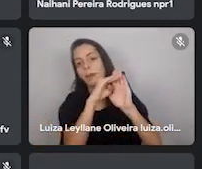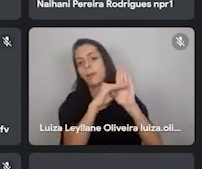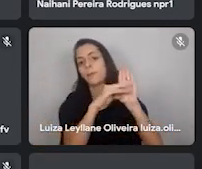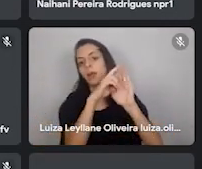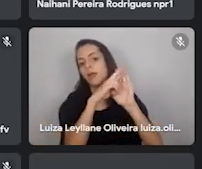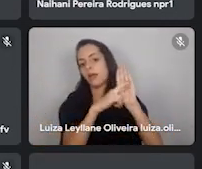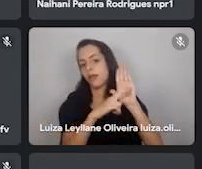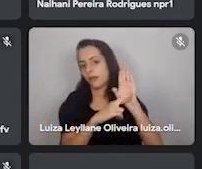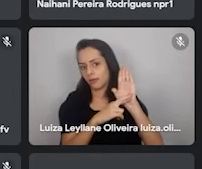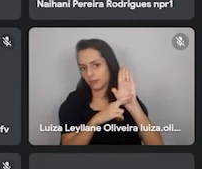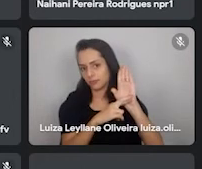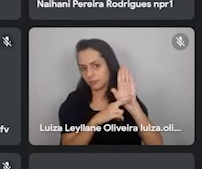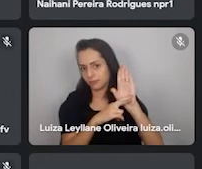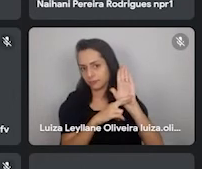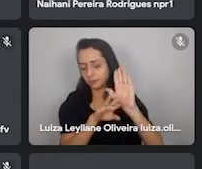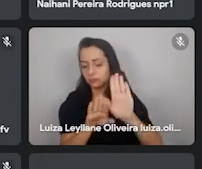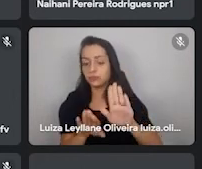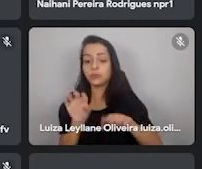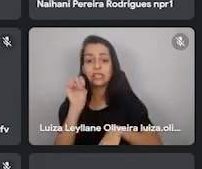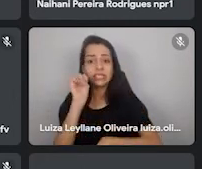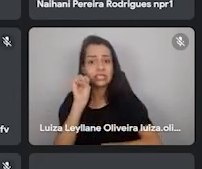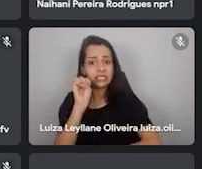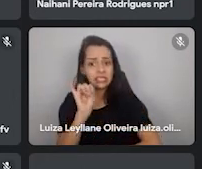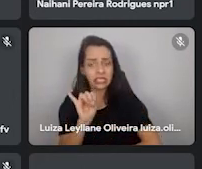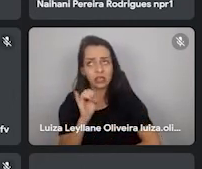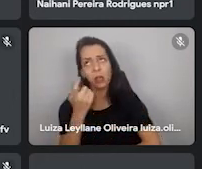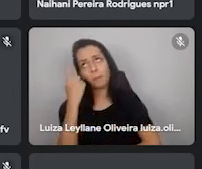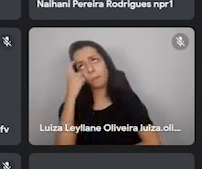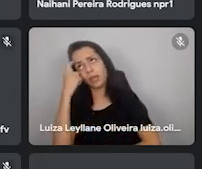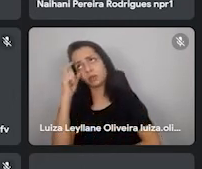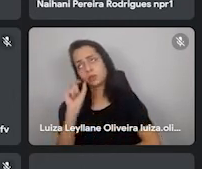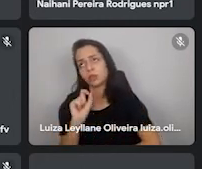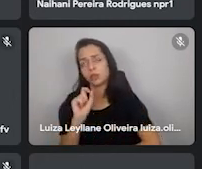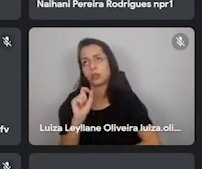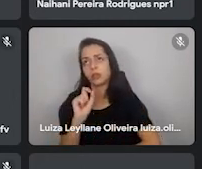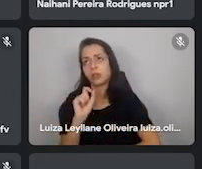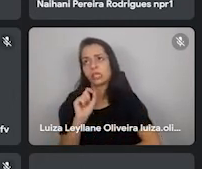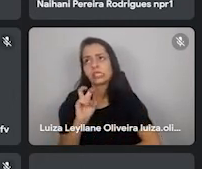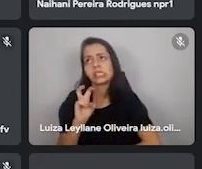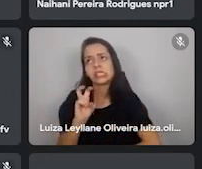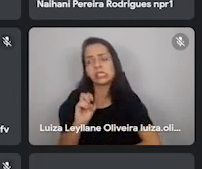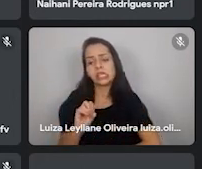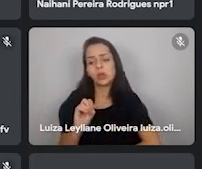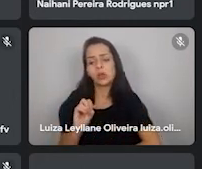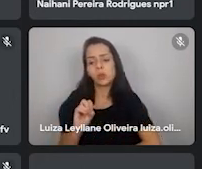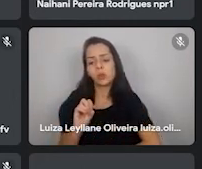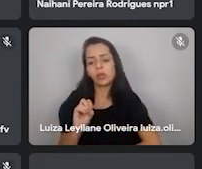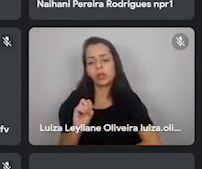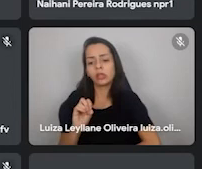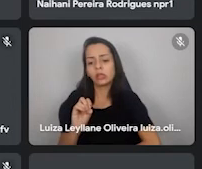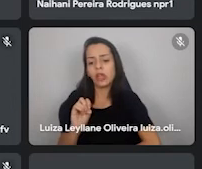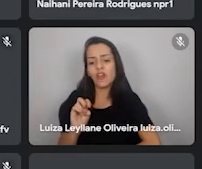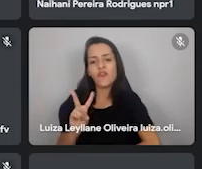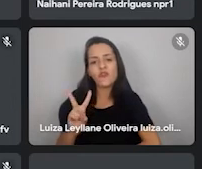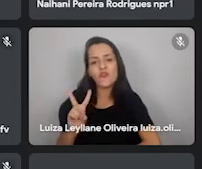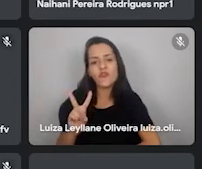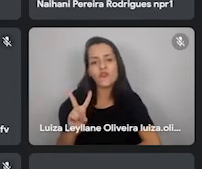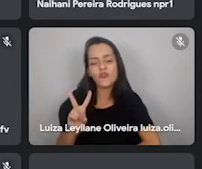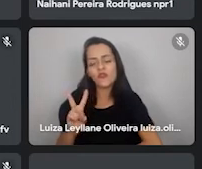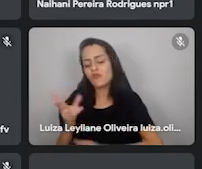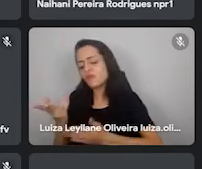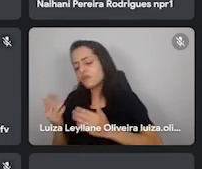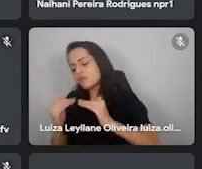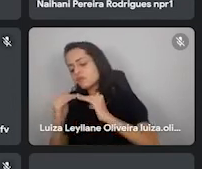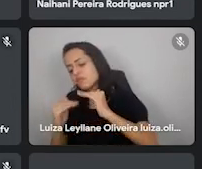Então, inferior a 50 volts, eu não preciso do que fala lá. Não. Por